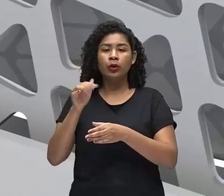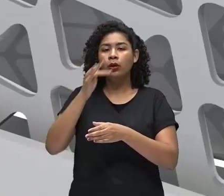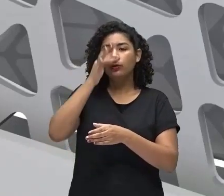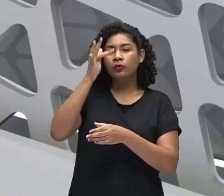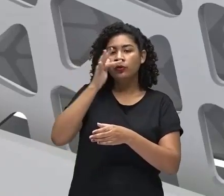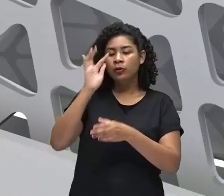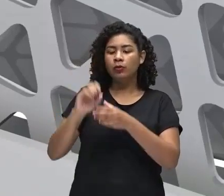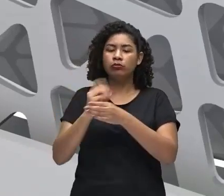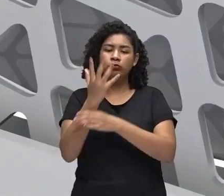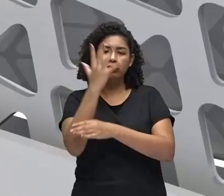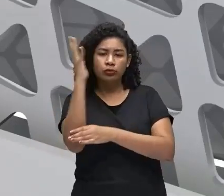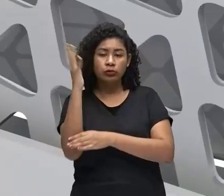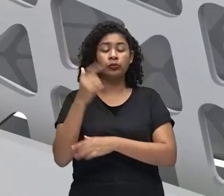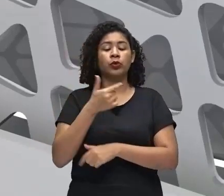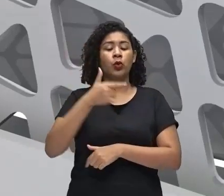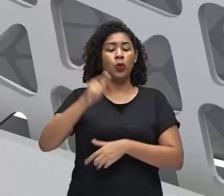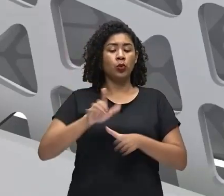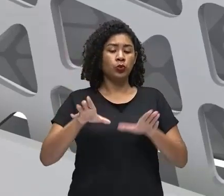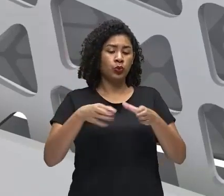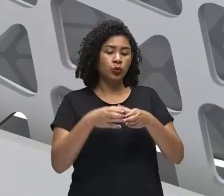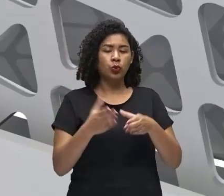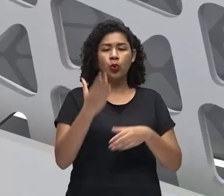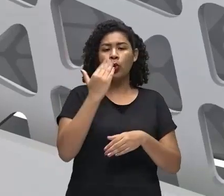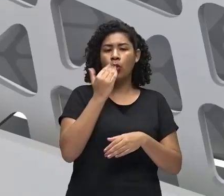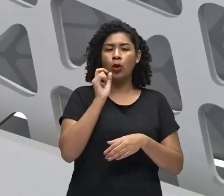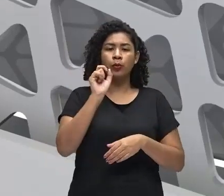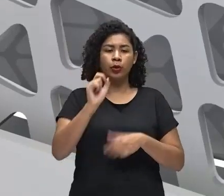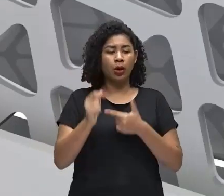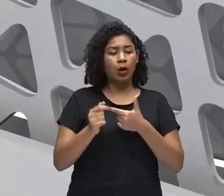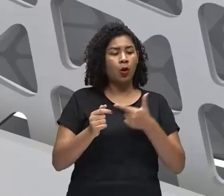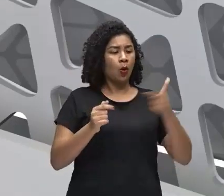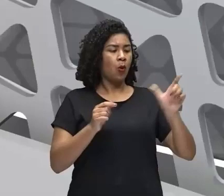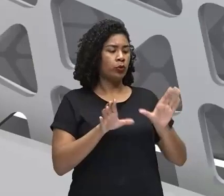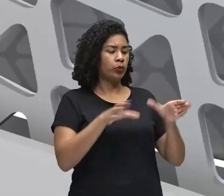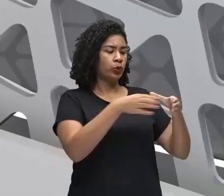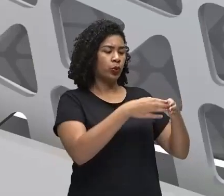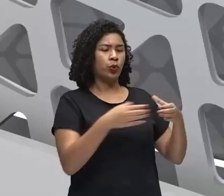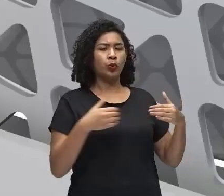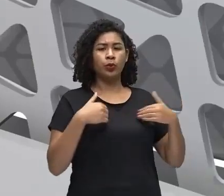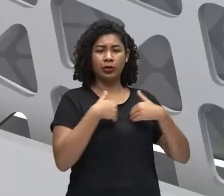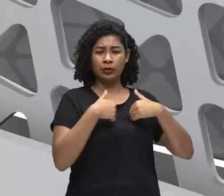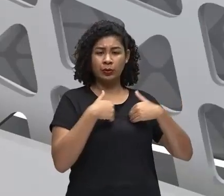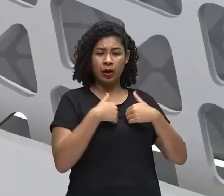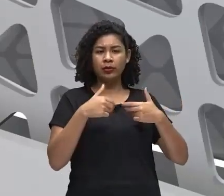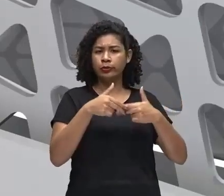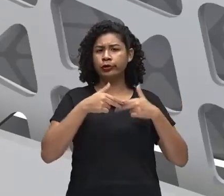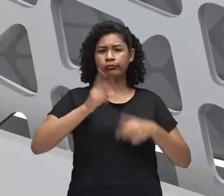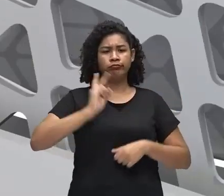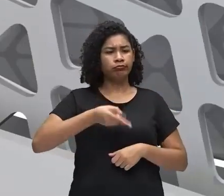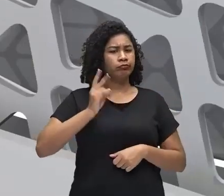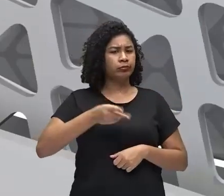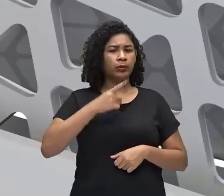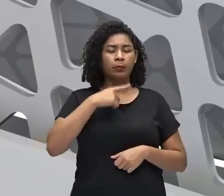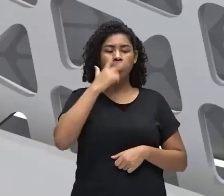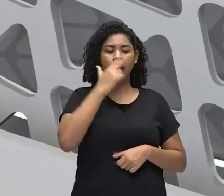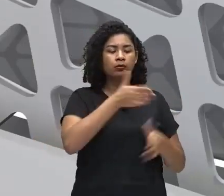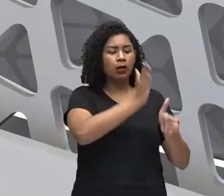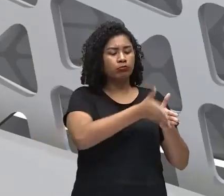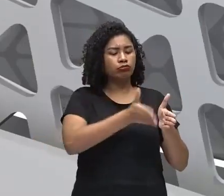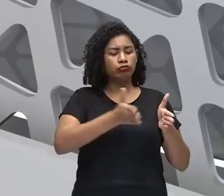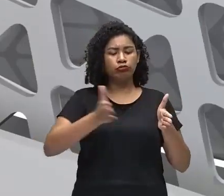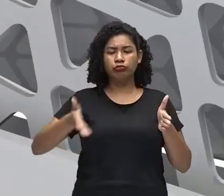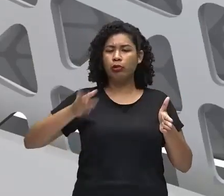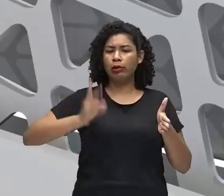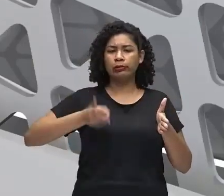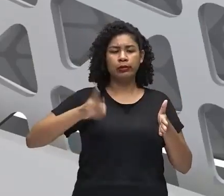que vão consumir outros animais, né, então a gente vai ter ali uma espécie de uma teia alimentar, porque essa sequência ela pode vir